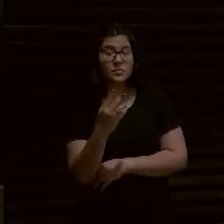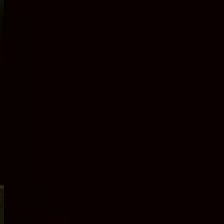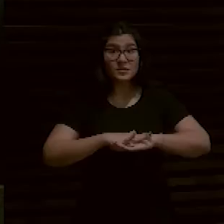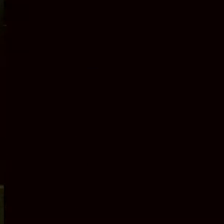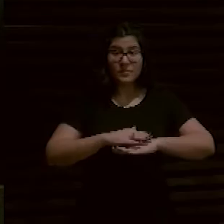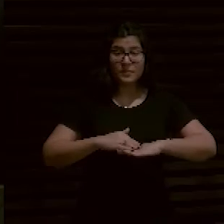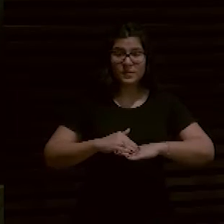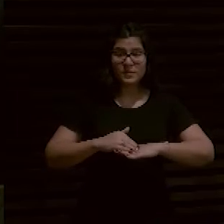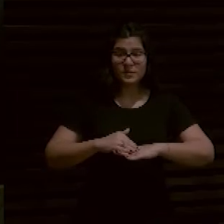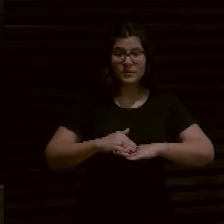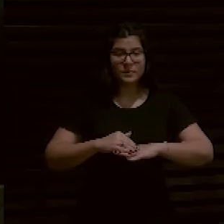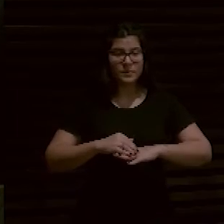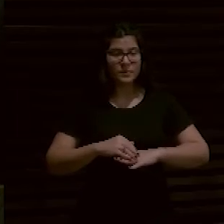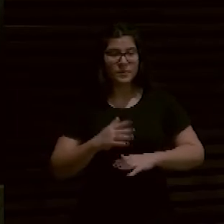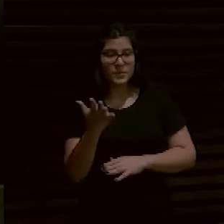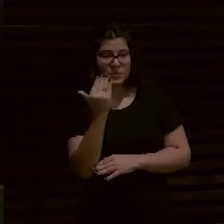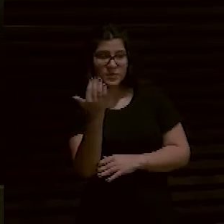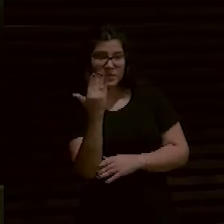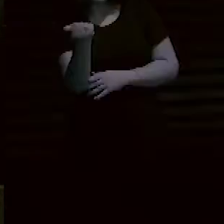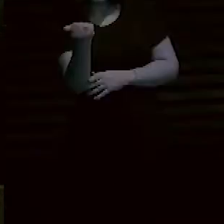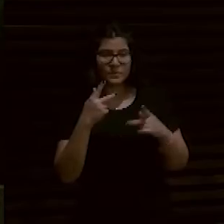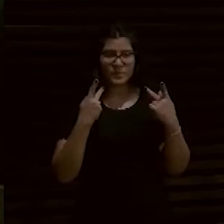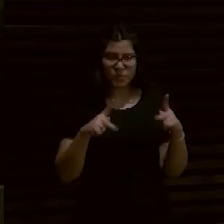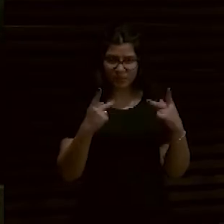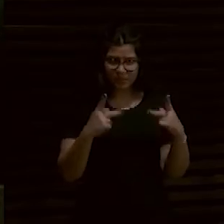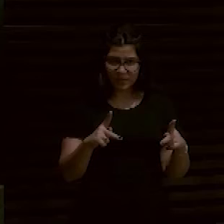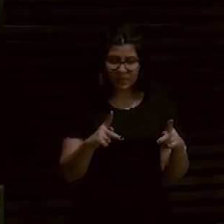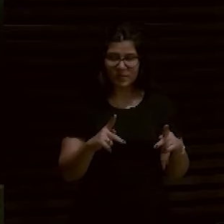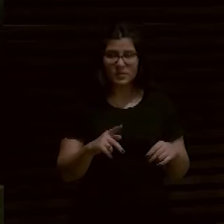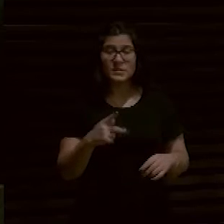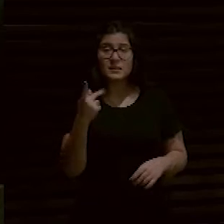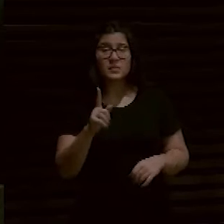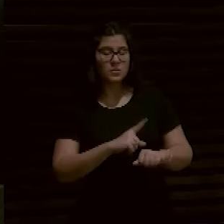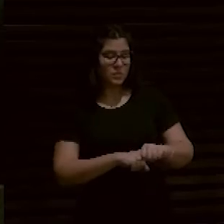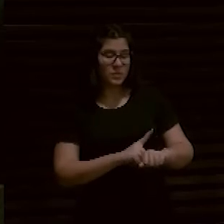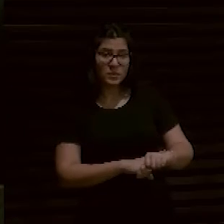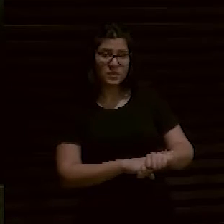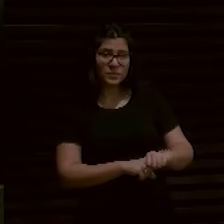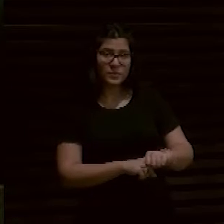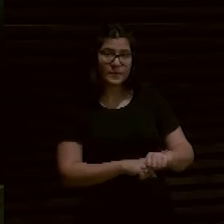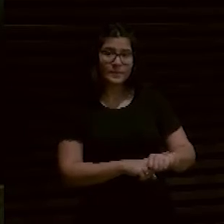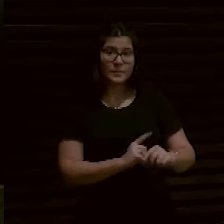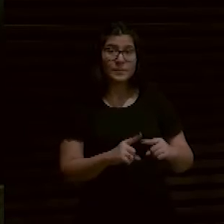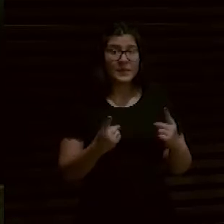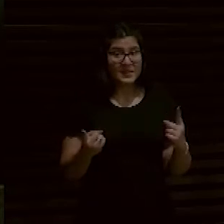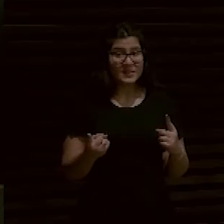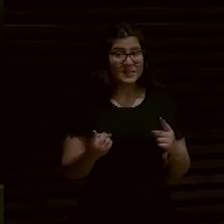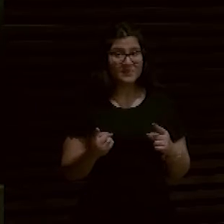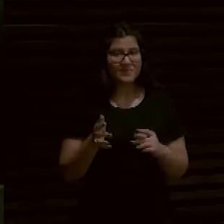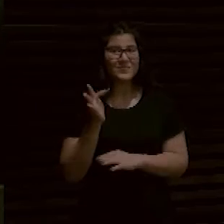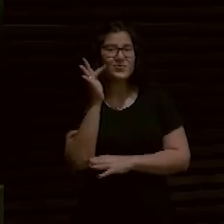pelo profeta aos homens ressoa no seu tempo, todavia vai